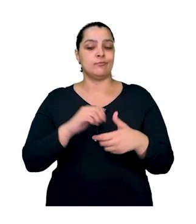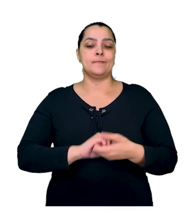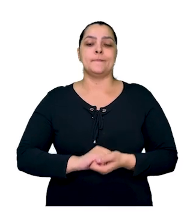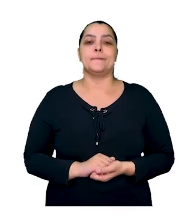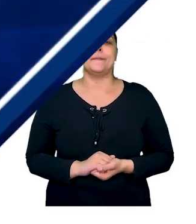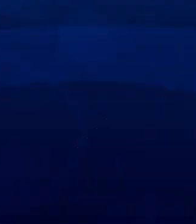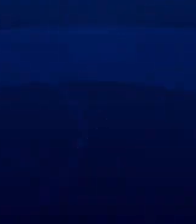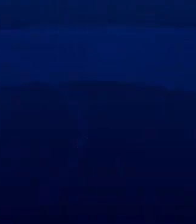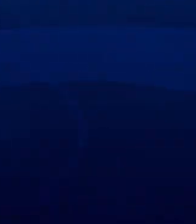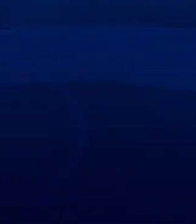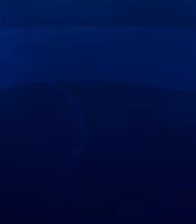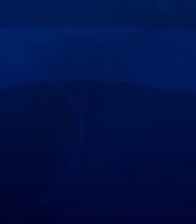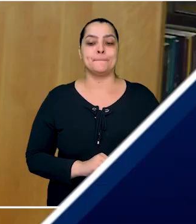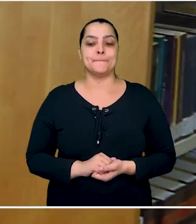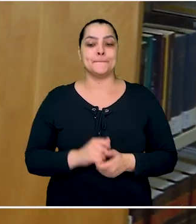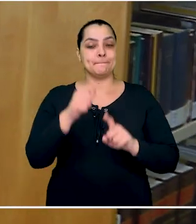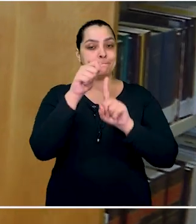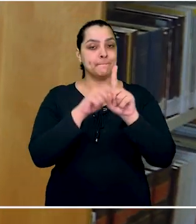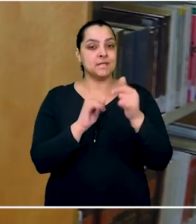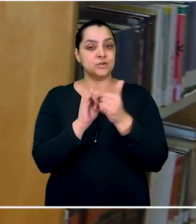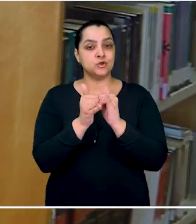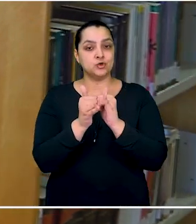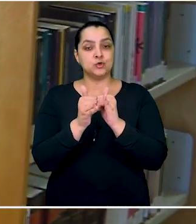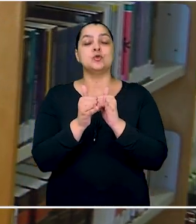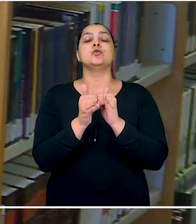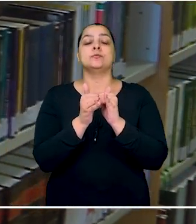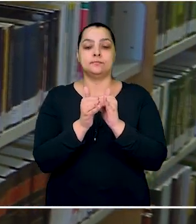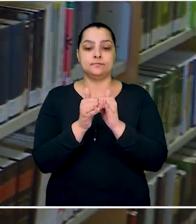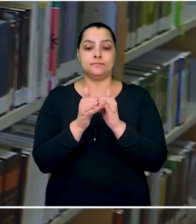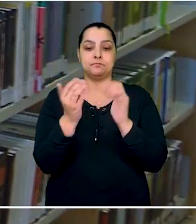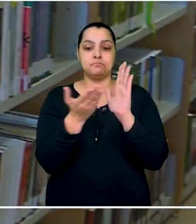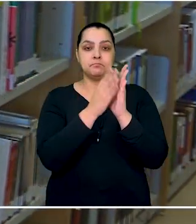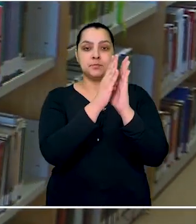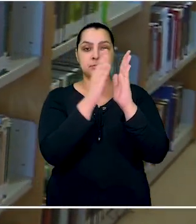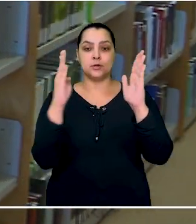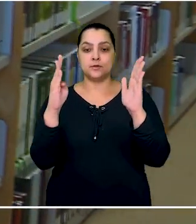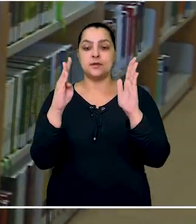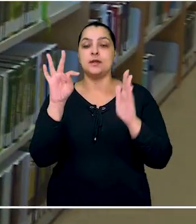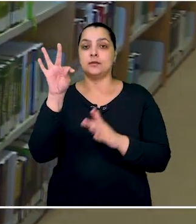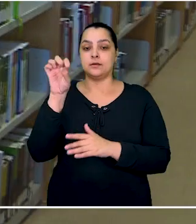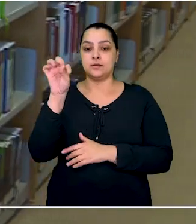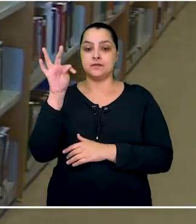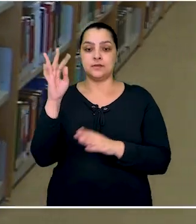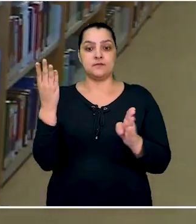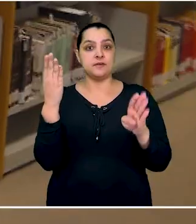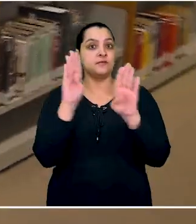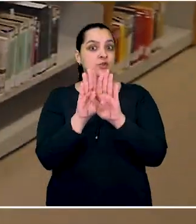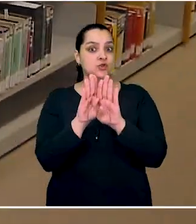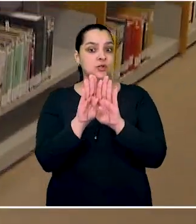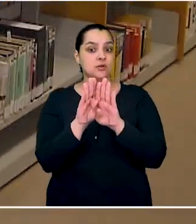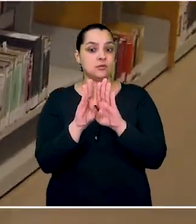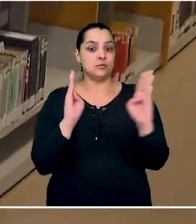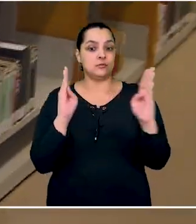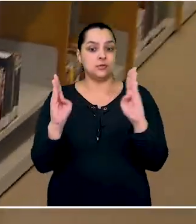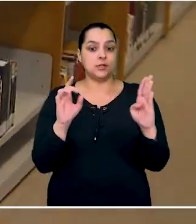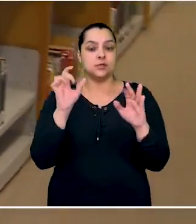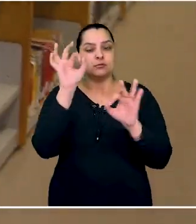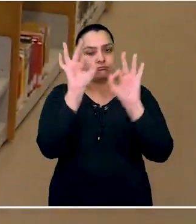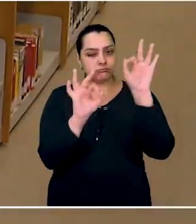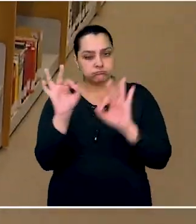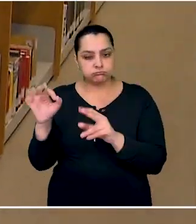Trabalho. Durante o mês de julho, a Biblioteca Délio Maranhão do TST ficará fechada. No período serão